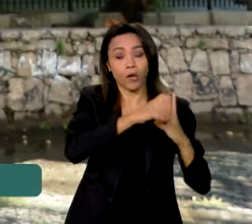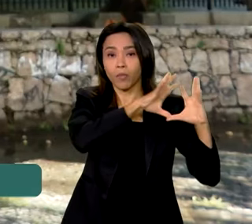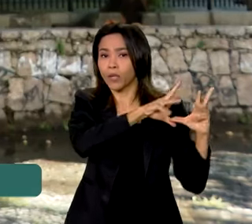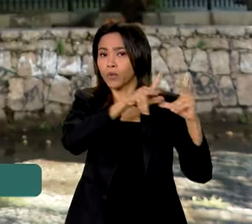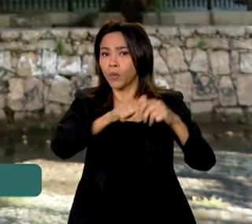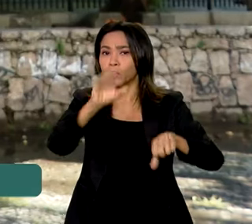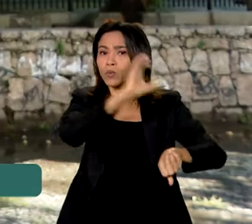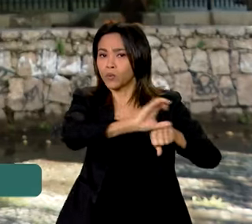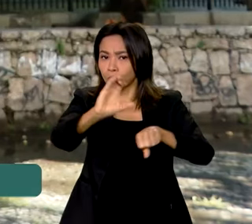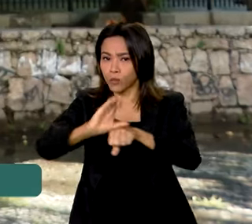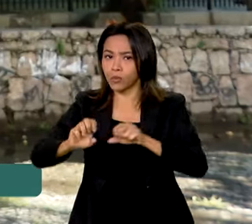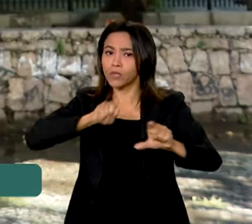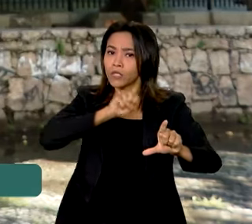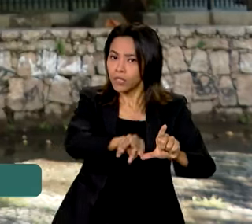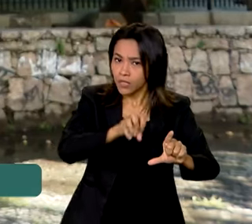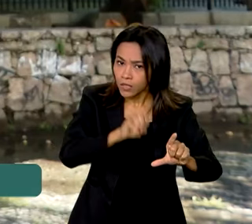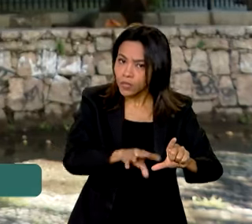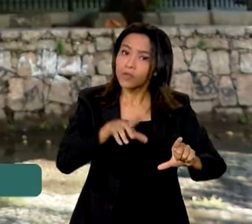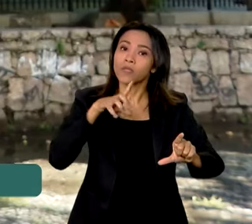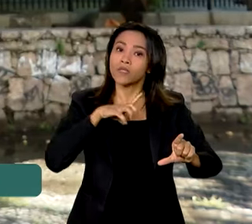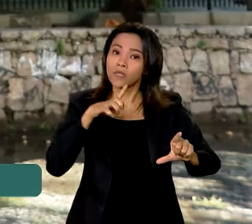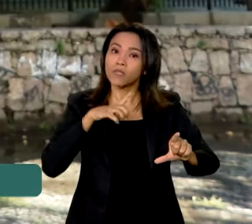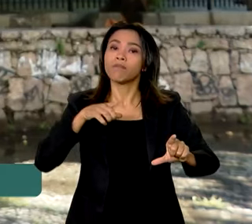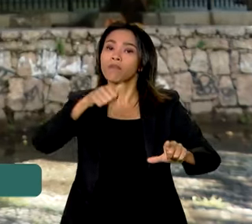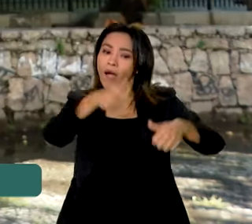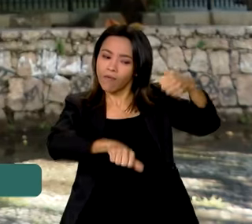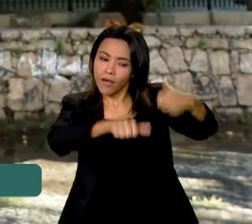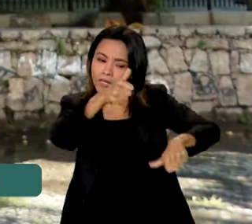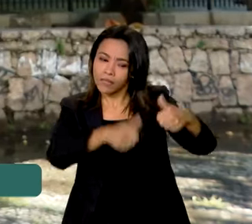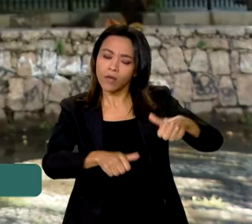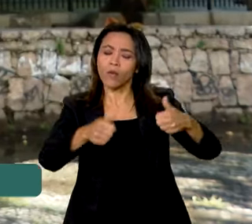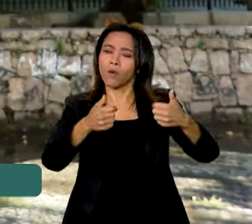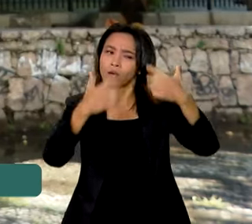dos cursos de licenciaturas habilitados às avaliações teórica ou prática.